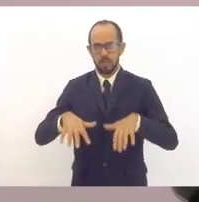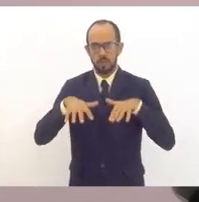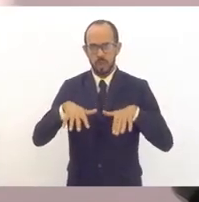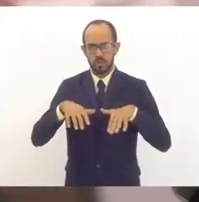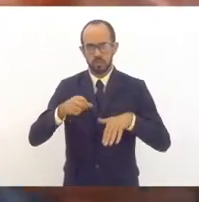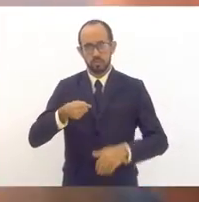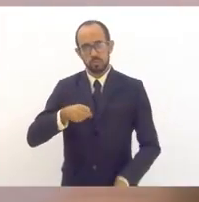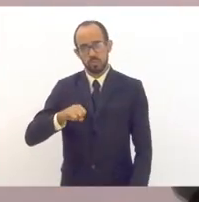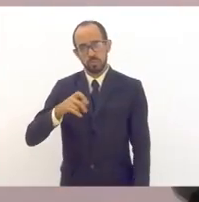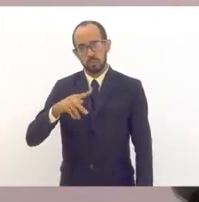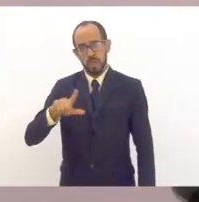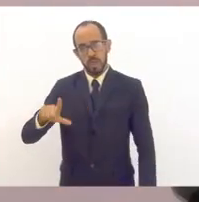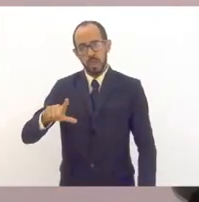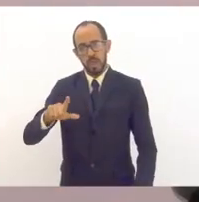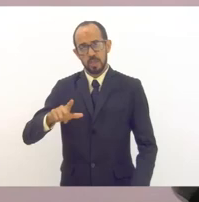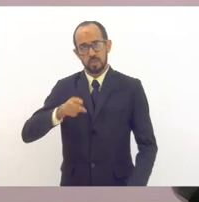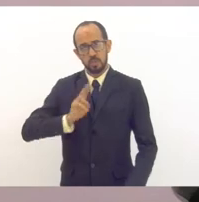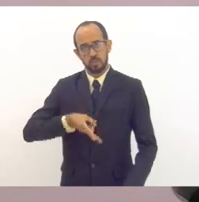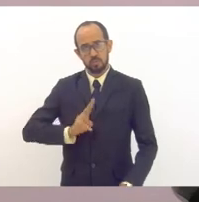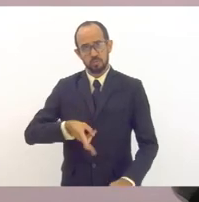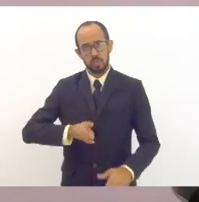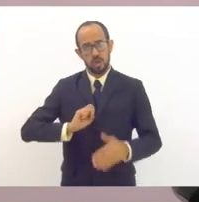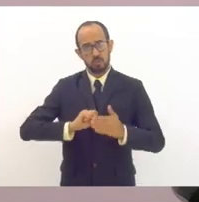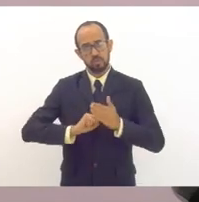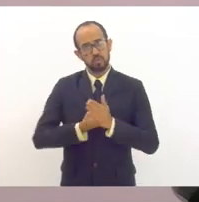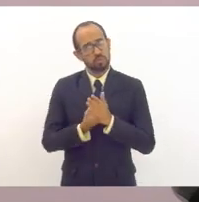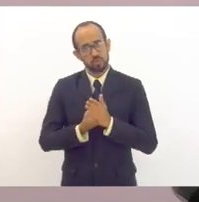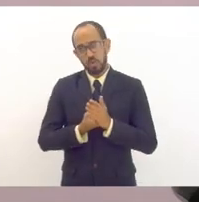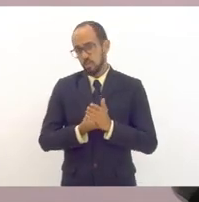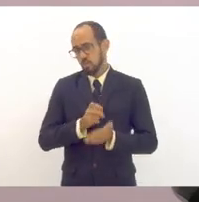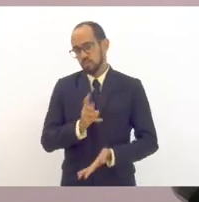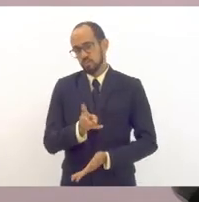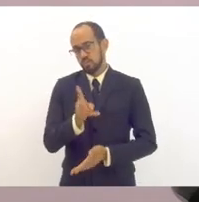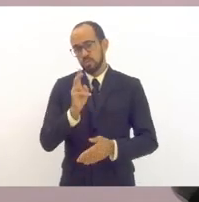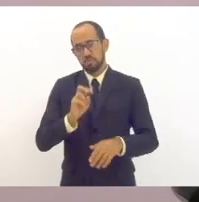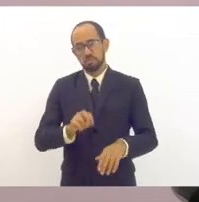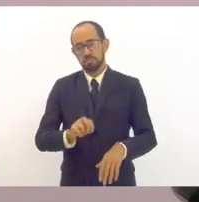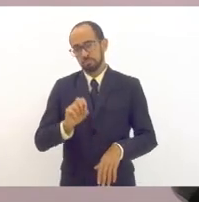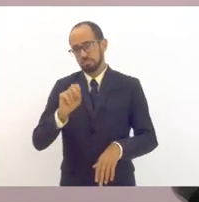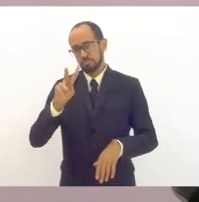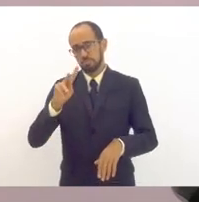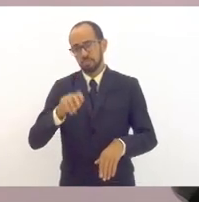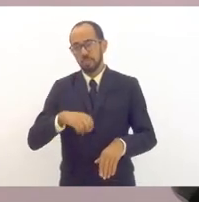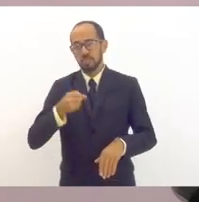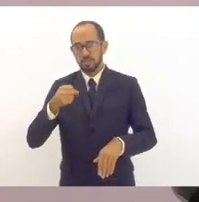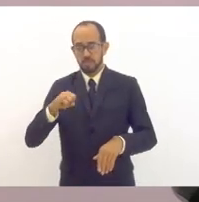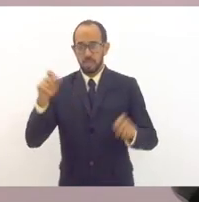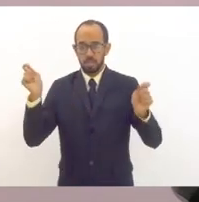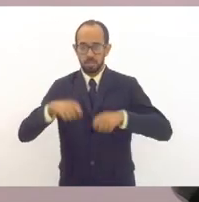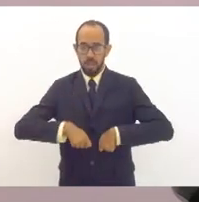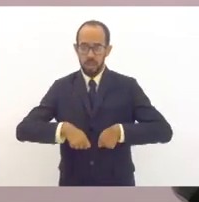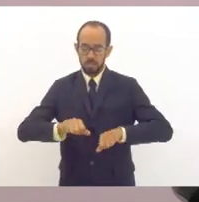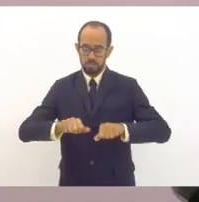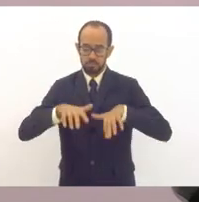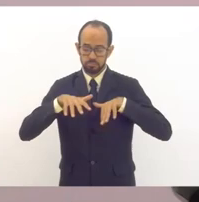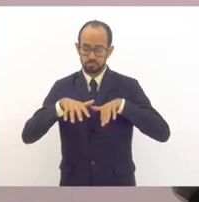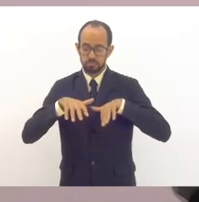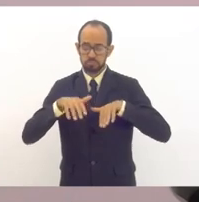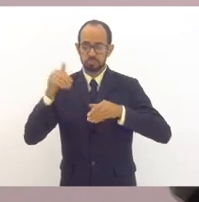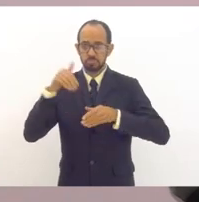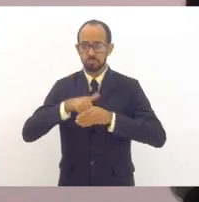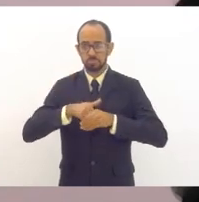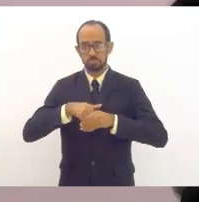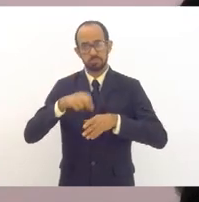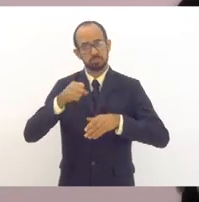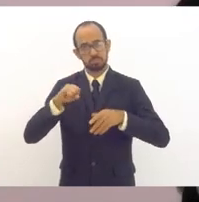mantivemos mantida e vai se votar se tiver agora do contrário a próxima semana a gente enfrenta